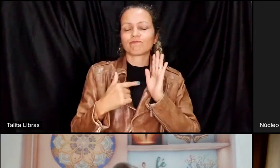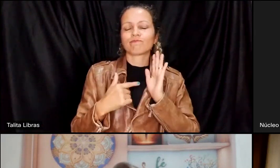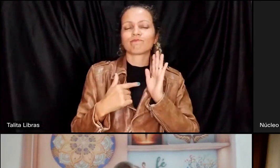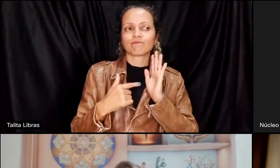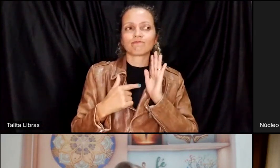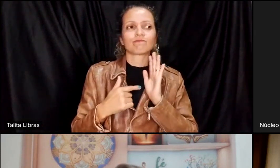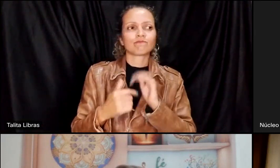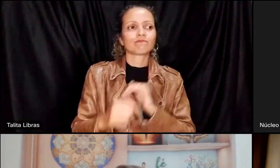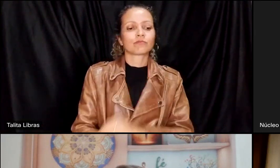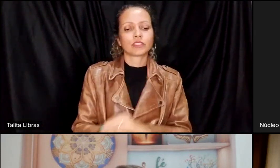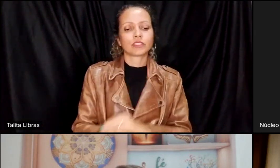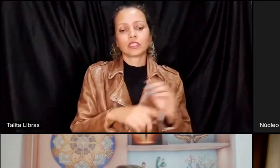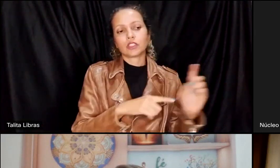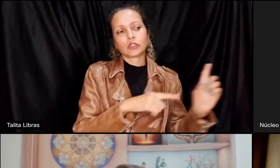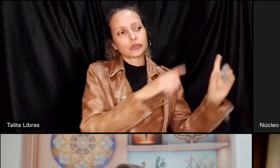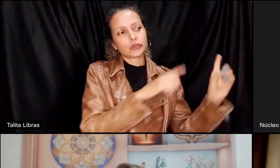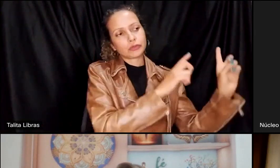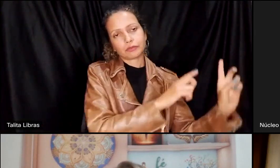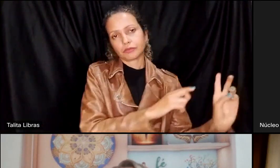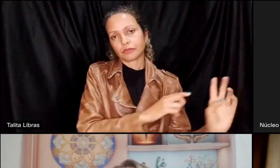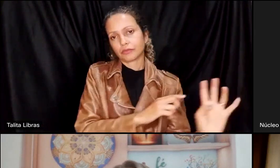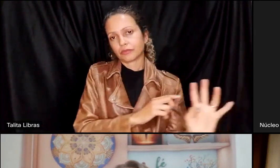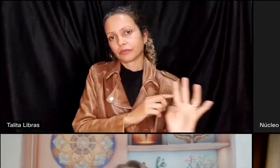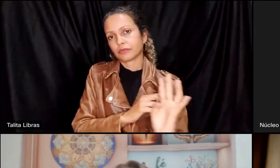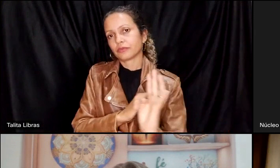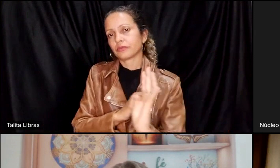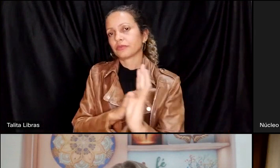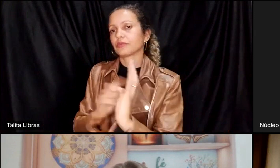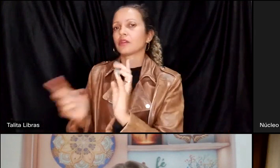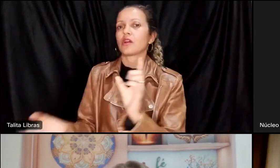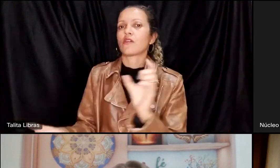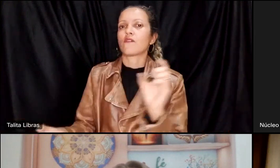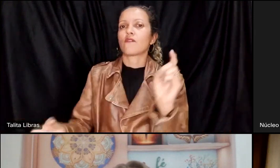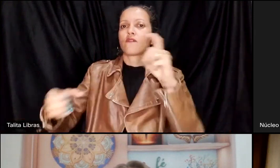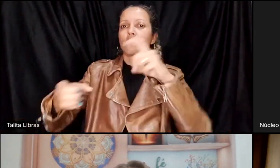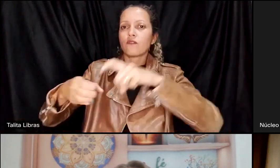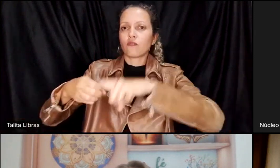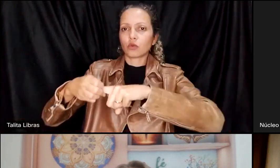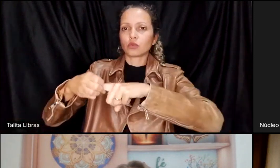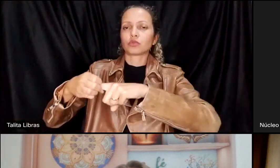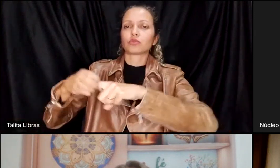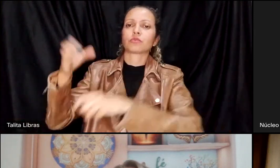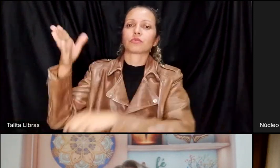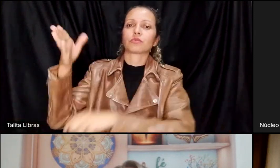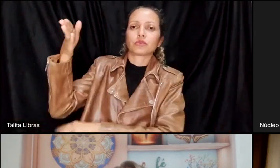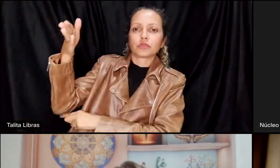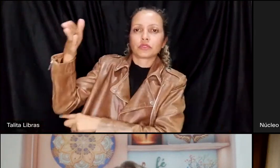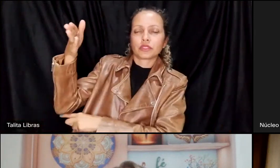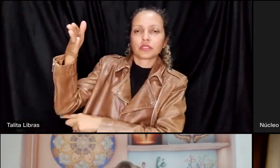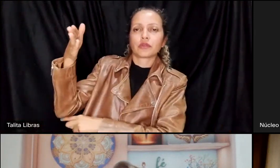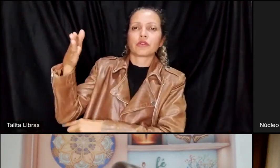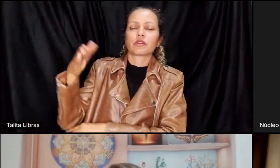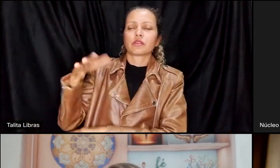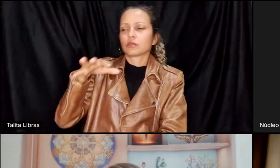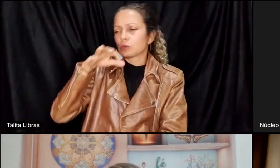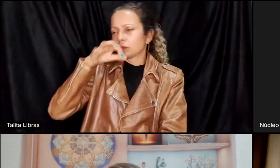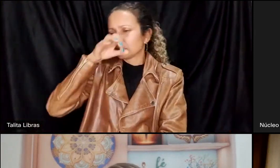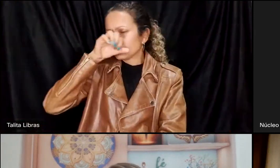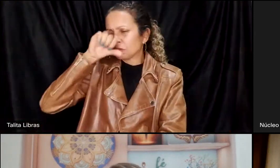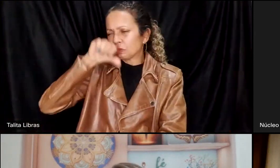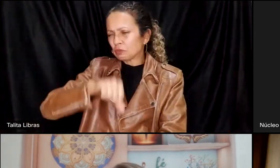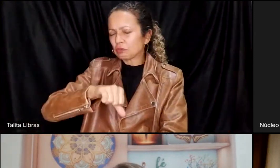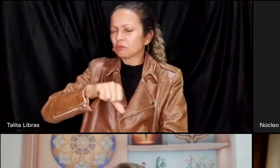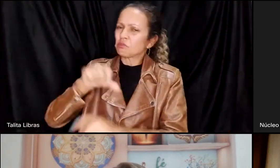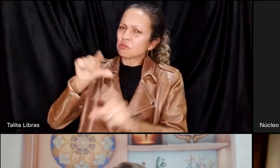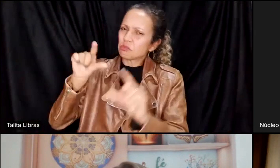atravessamos a rua, e voltamos para o hotel dela. Já não estava mais aquele cheiro ruim. Mas aquilo foi muito chocante para mim,